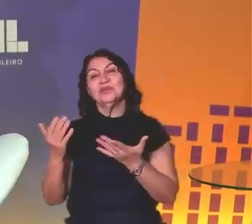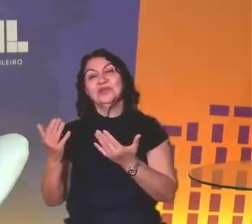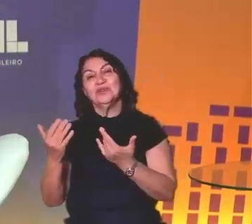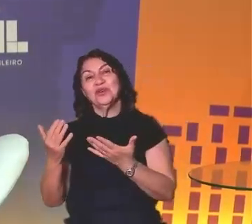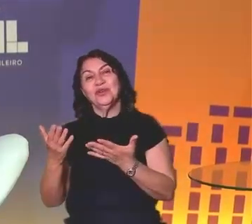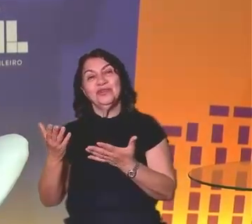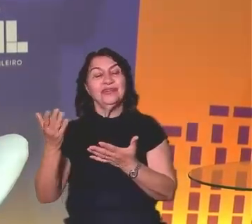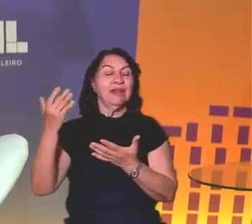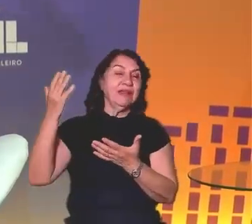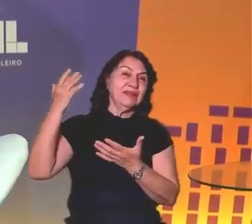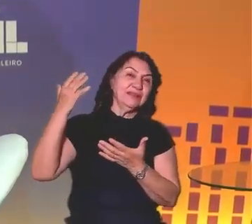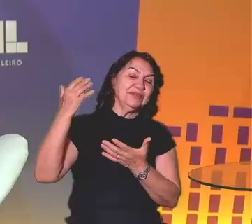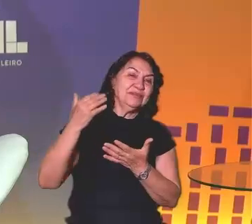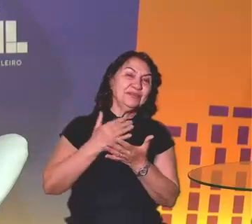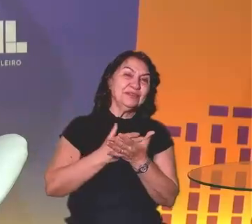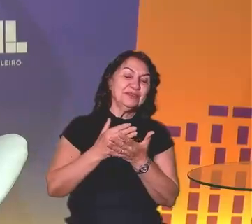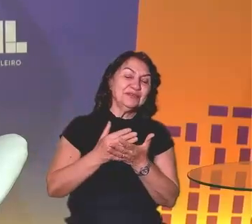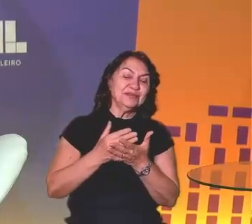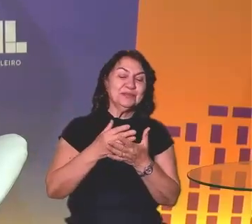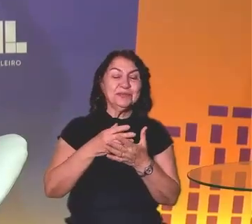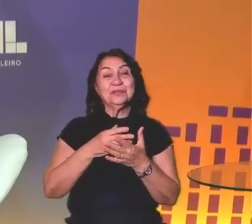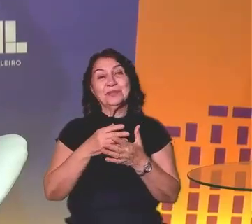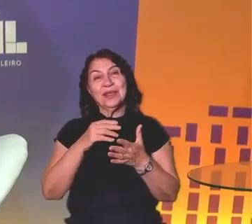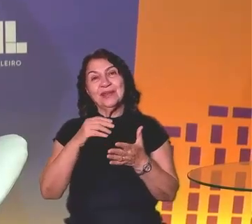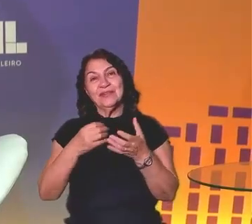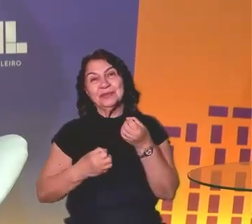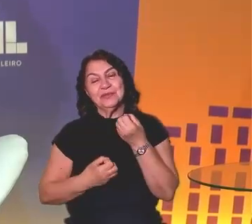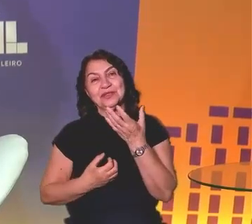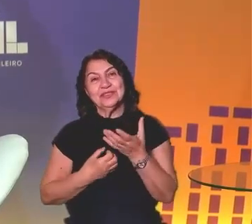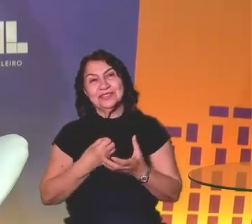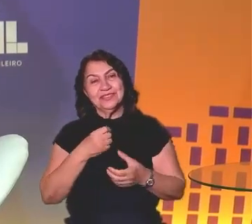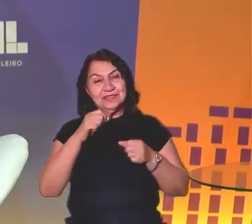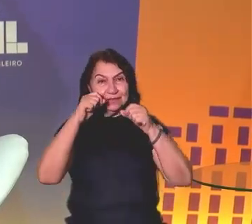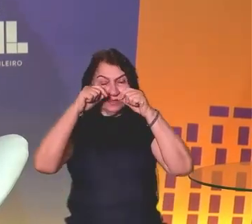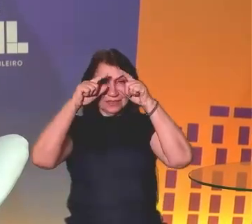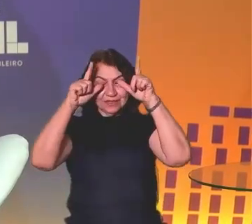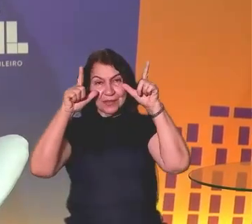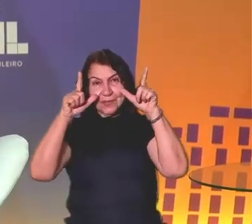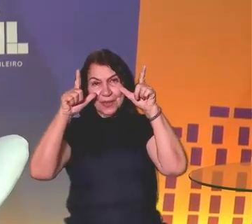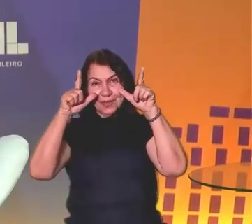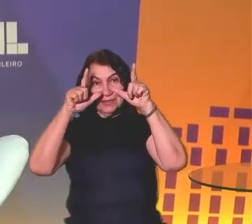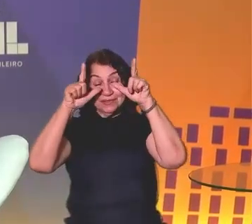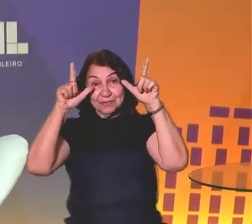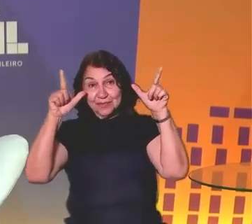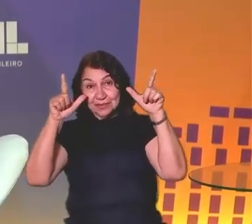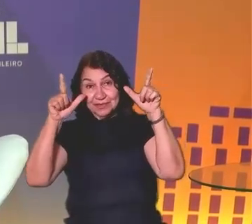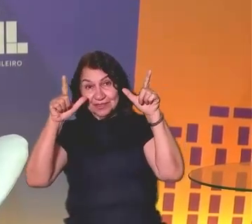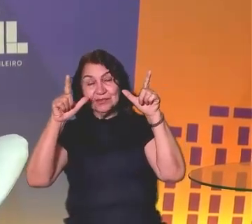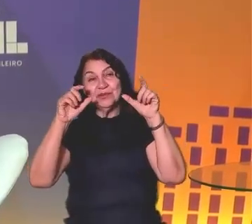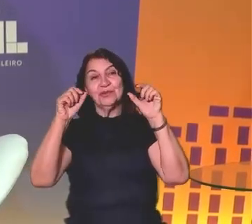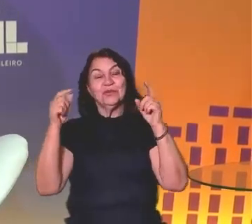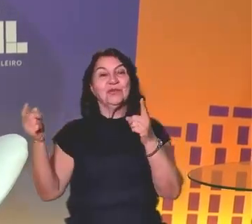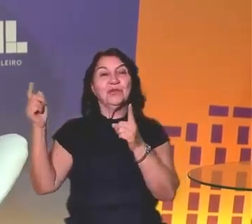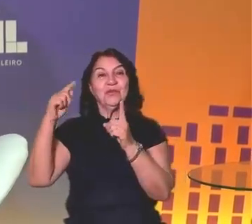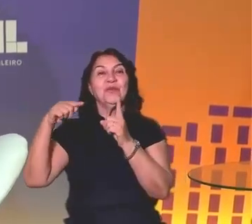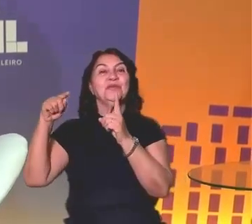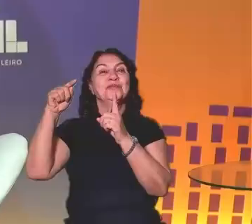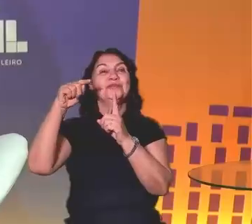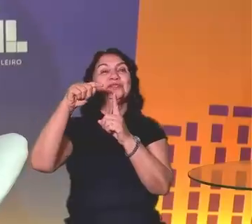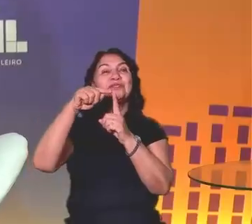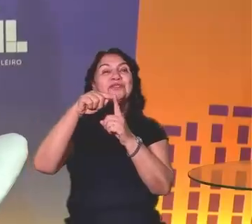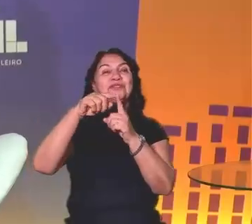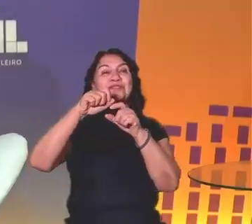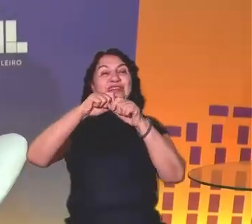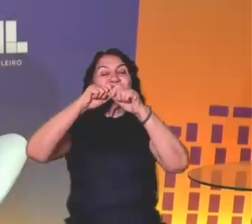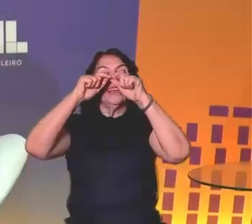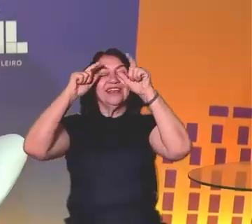no início que eu estava falando, que a gente faz a poesia de olhos abertos, e não só isso, a gente está de olhos tão abertos que nosso objetivo é, enquanto a gente